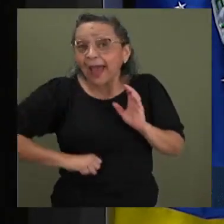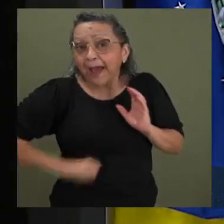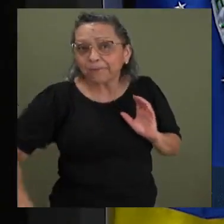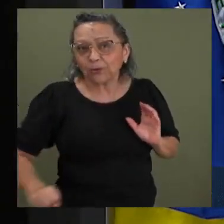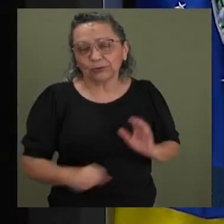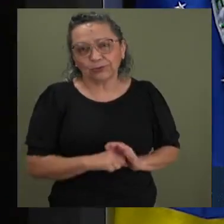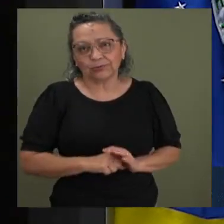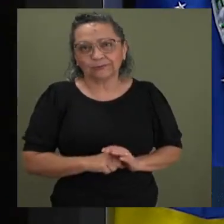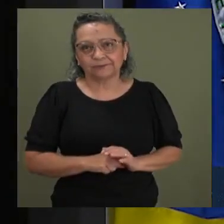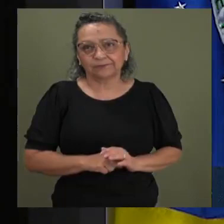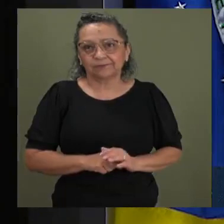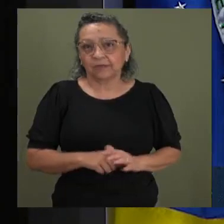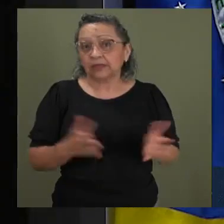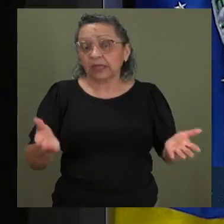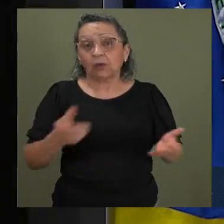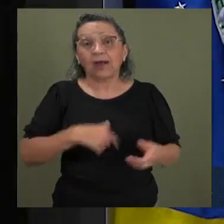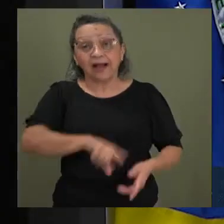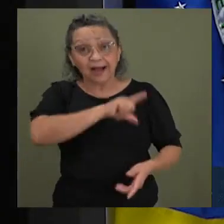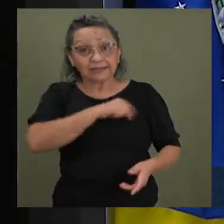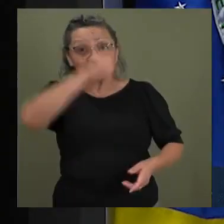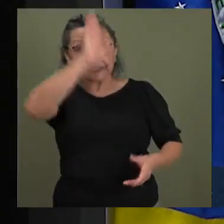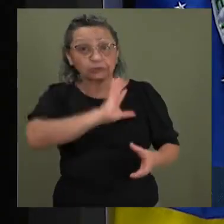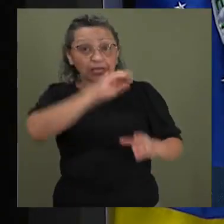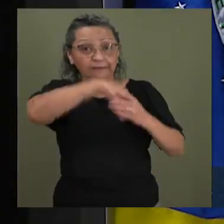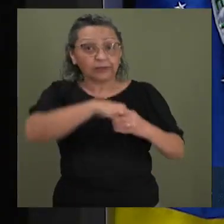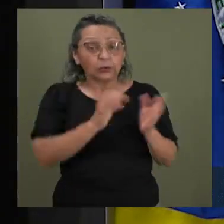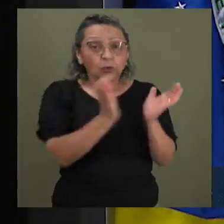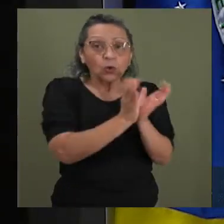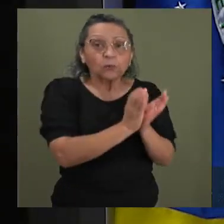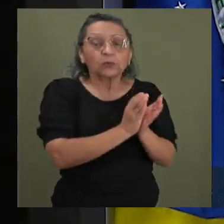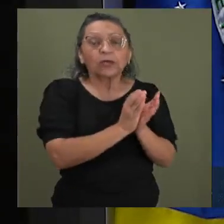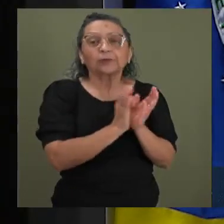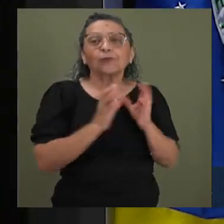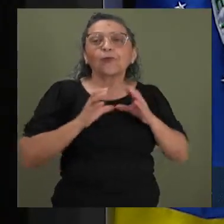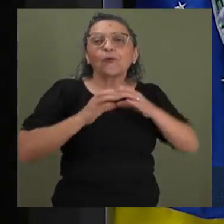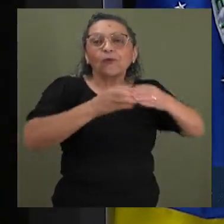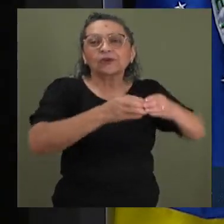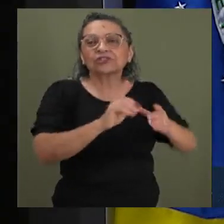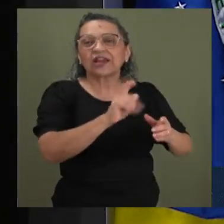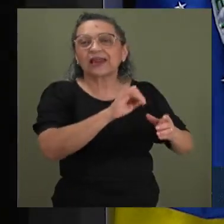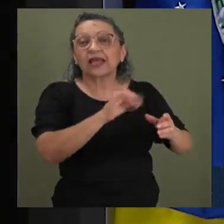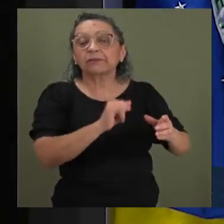foi aborto. Tirou o Brasil do Consenso de Genebra, assim que o Lula assumiu.